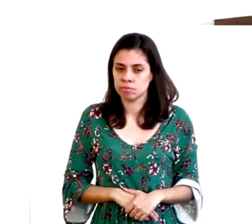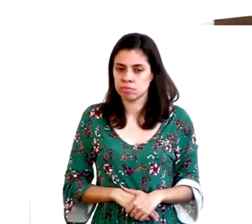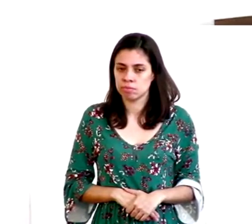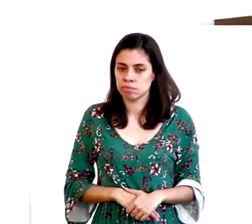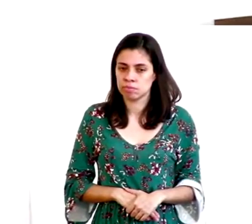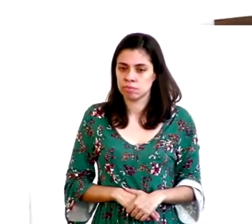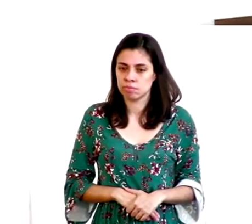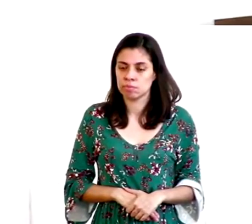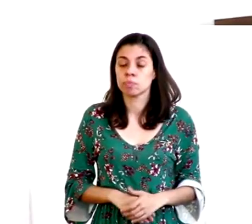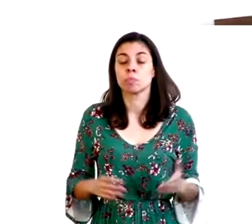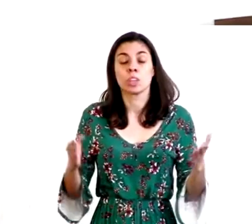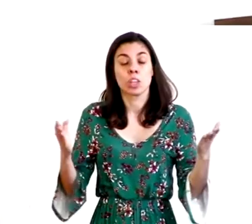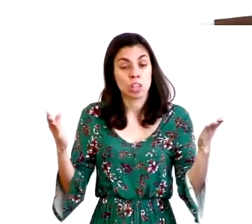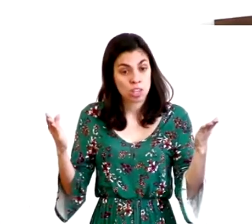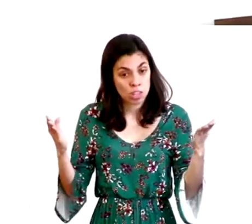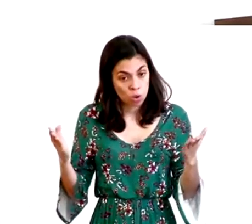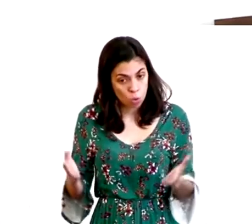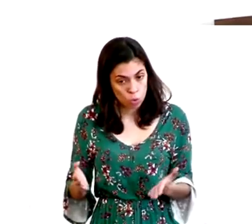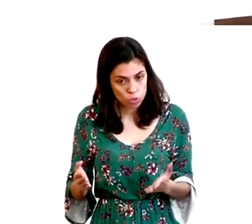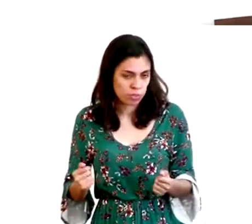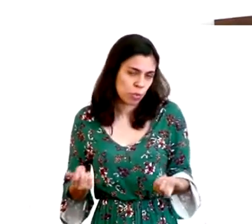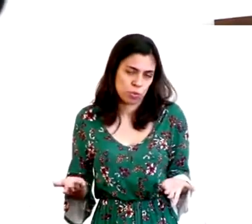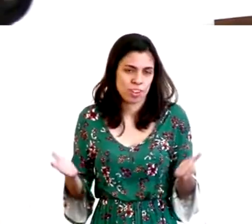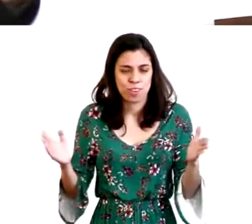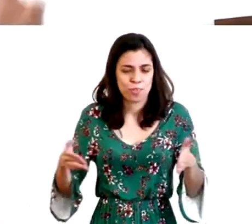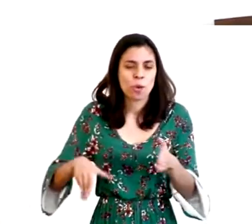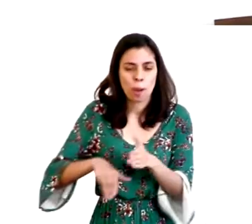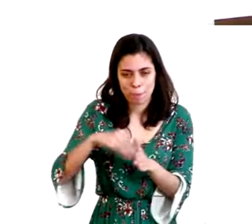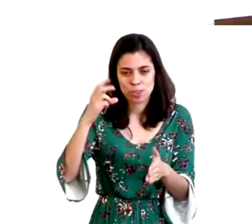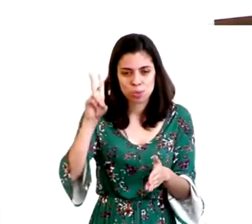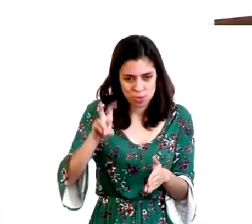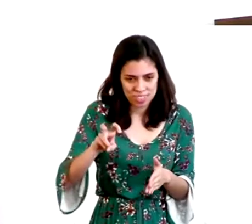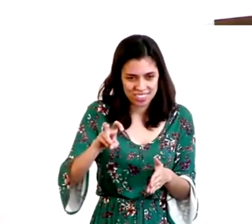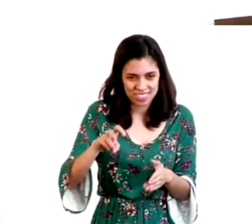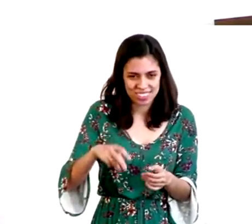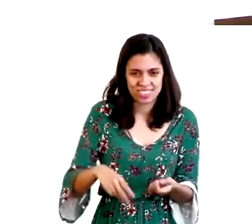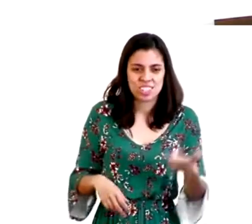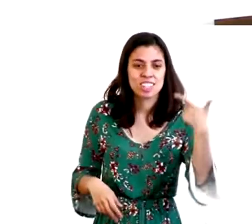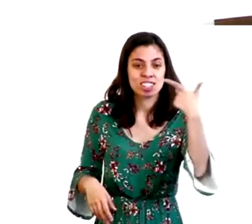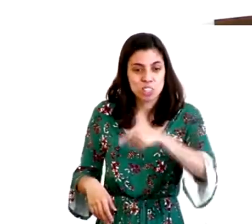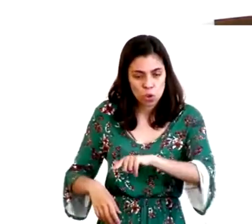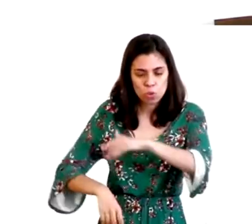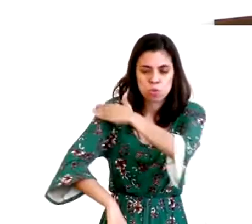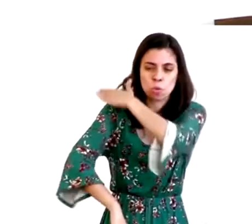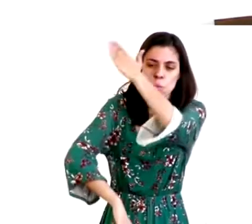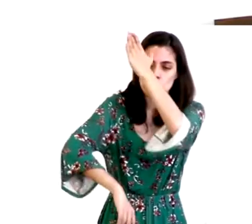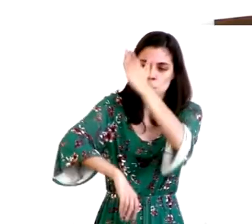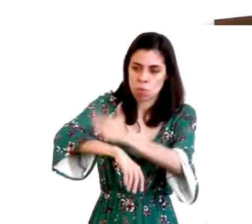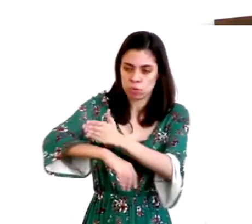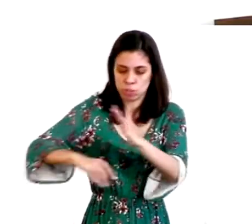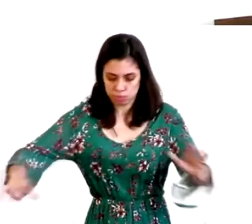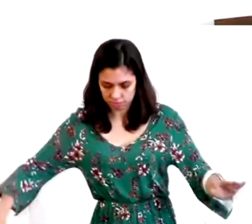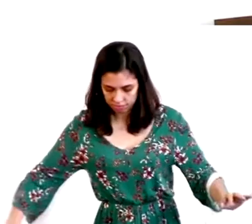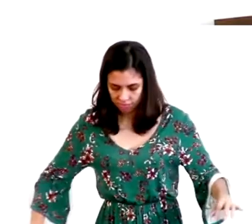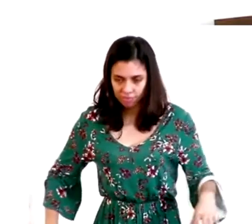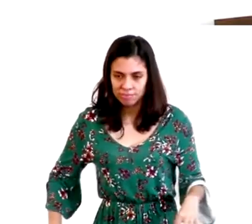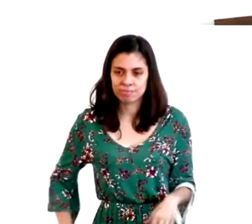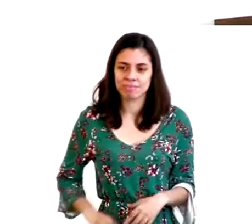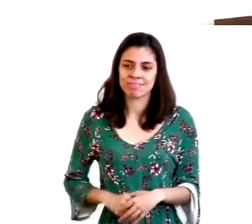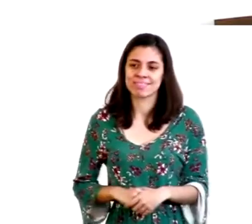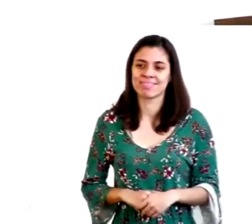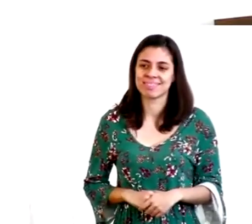que sobe ao monte para ensinar as multidões a respeito de que o reino de Deus